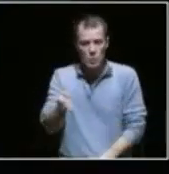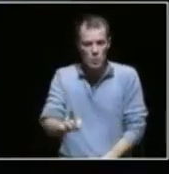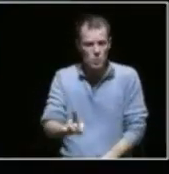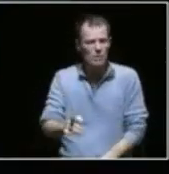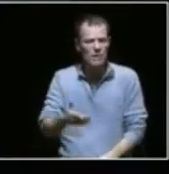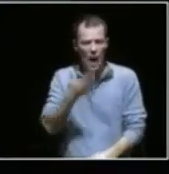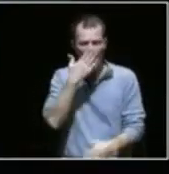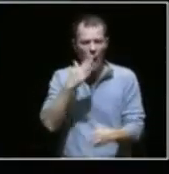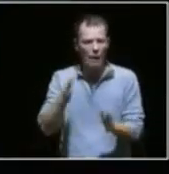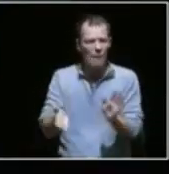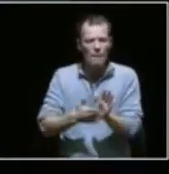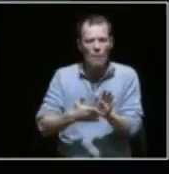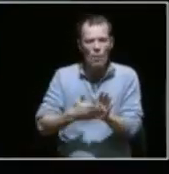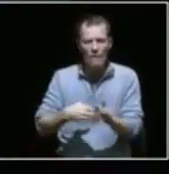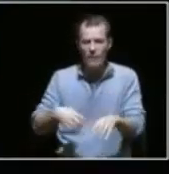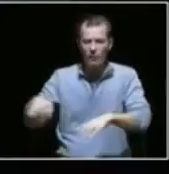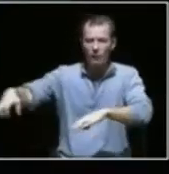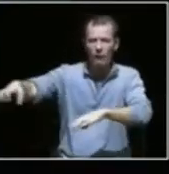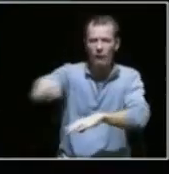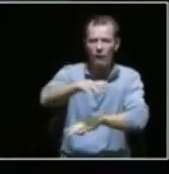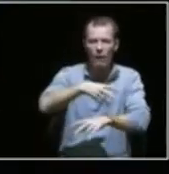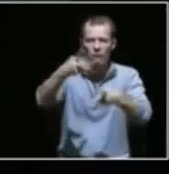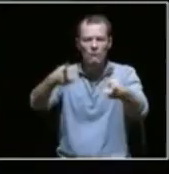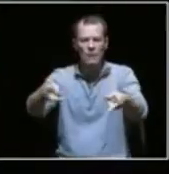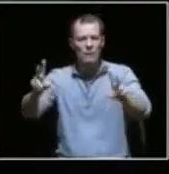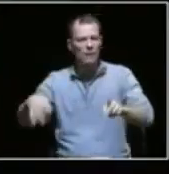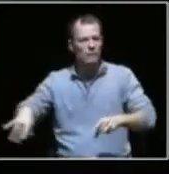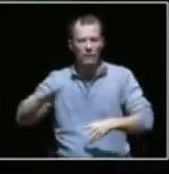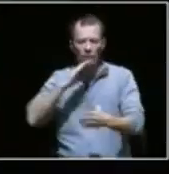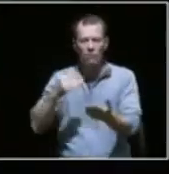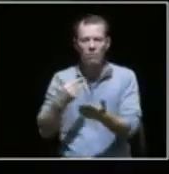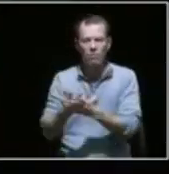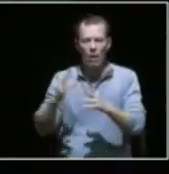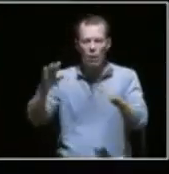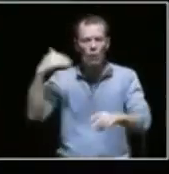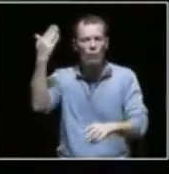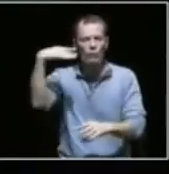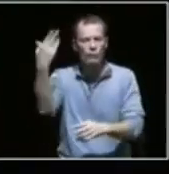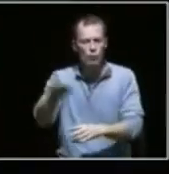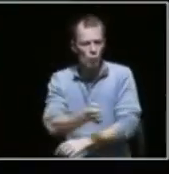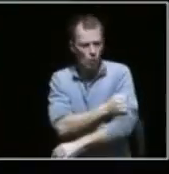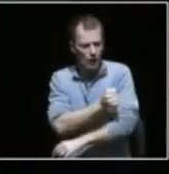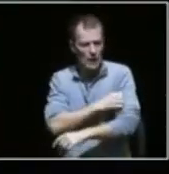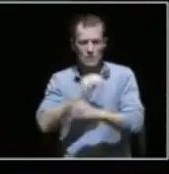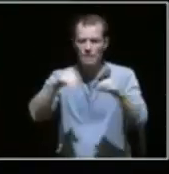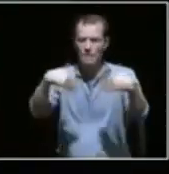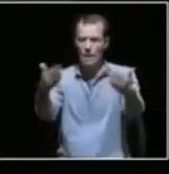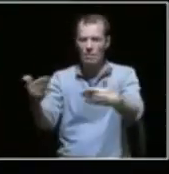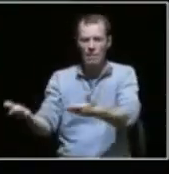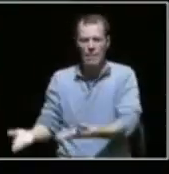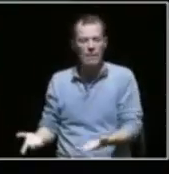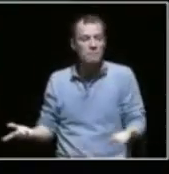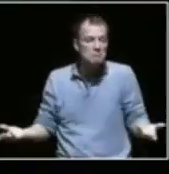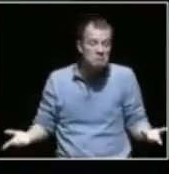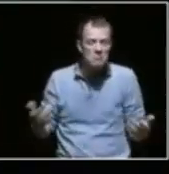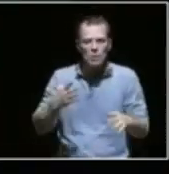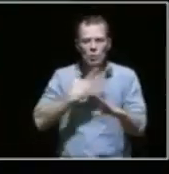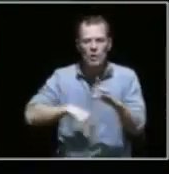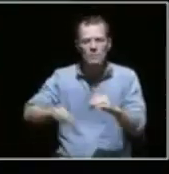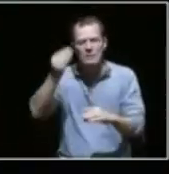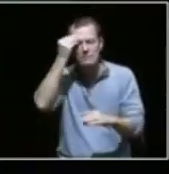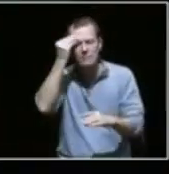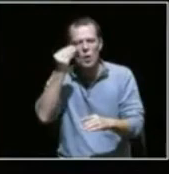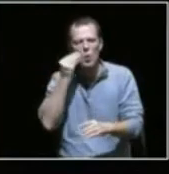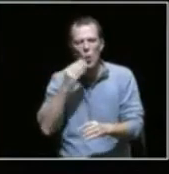cadastro do património disponível que suporte a futura oferta de habitação municipal, gostaríamos de melhor entender como